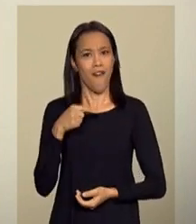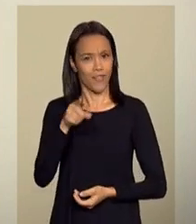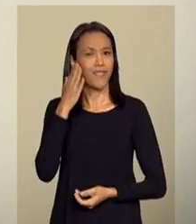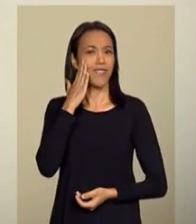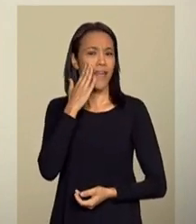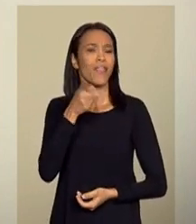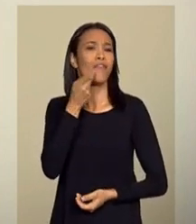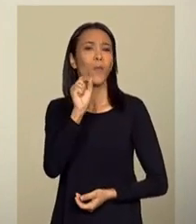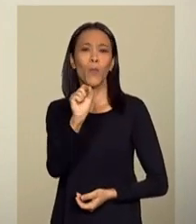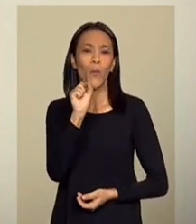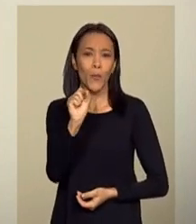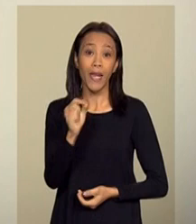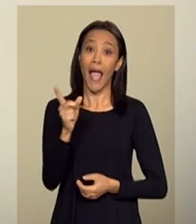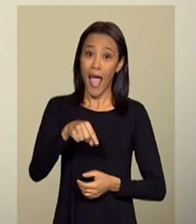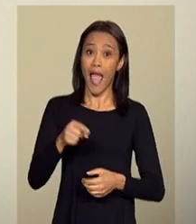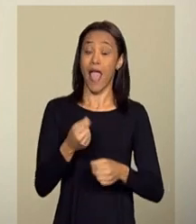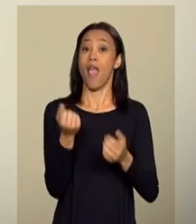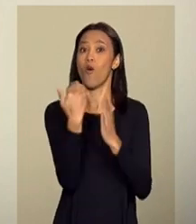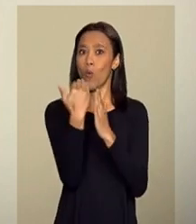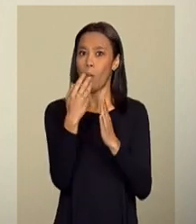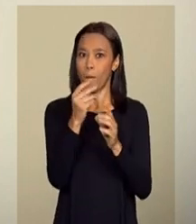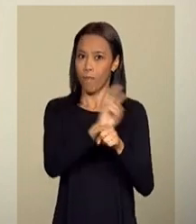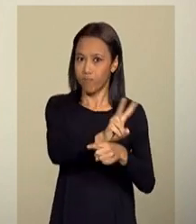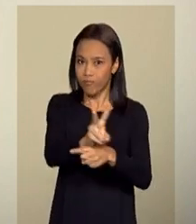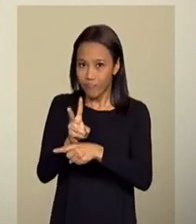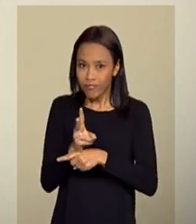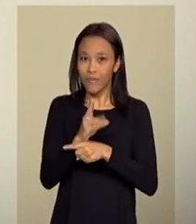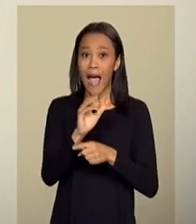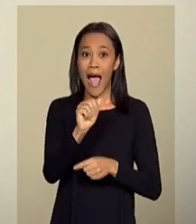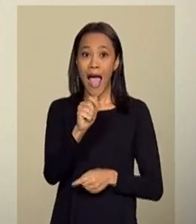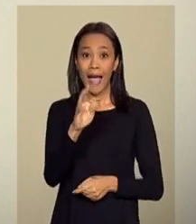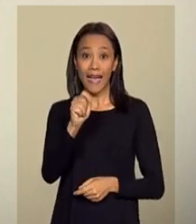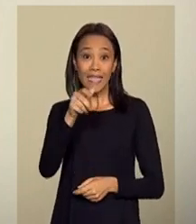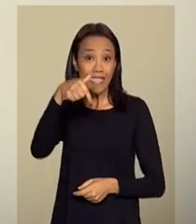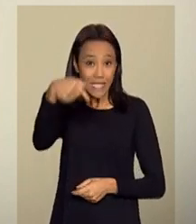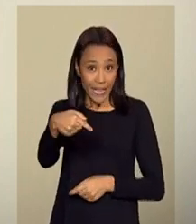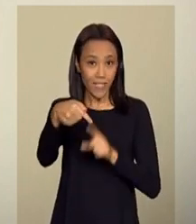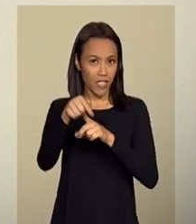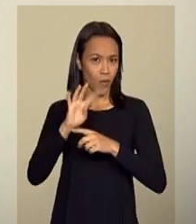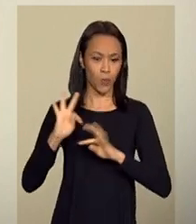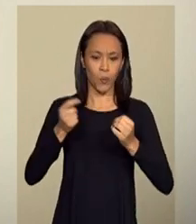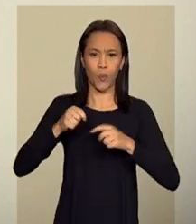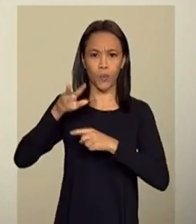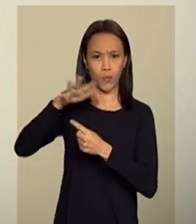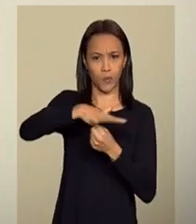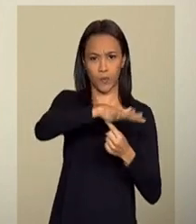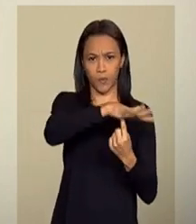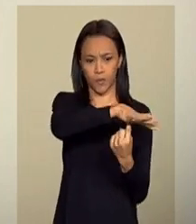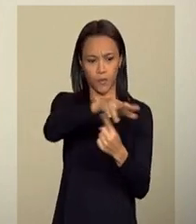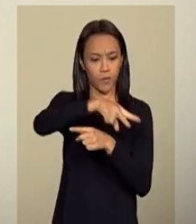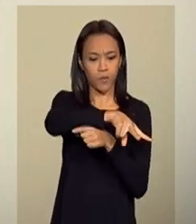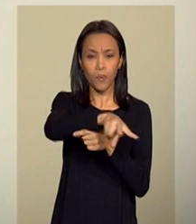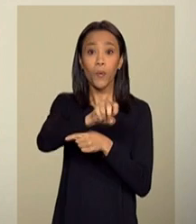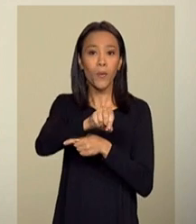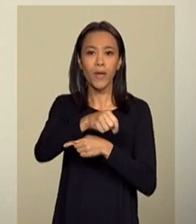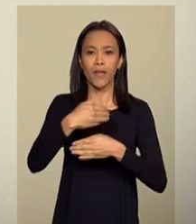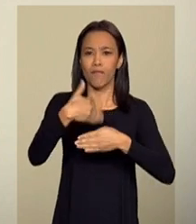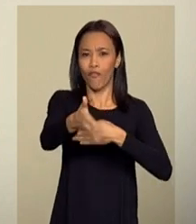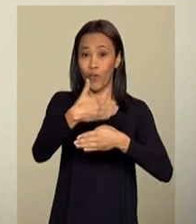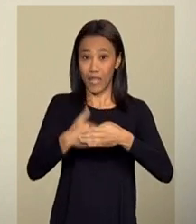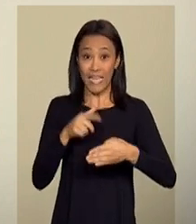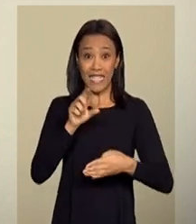deve estar falando da operação Ágata 7 que está cobrindo toda a nossa imensa Fronteira de quase